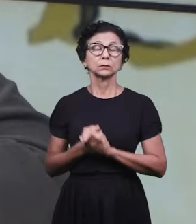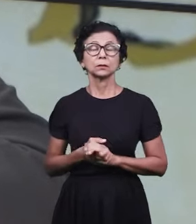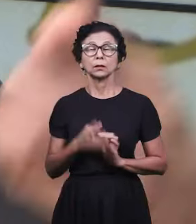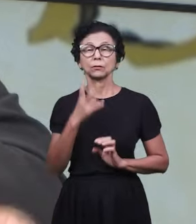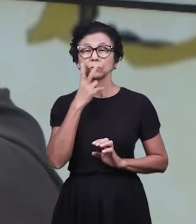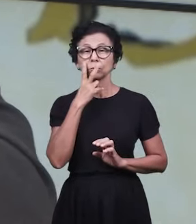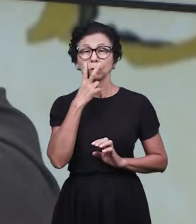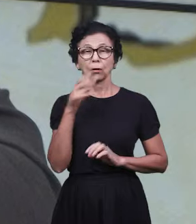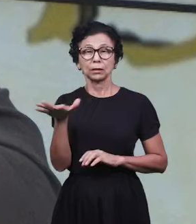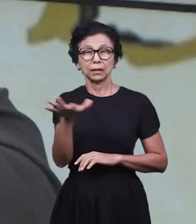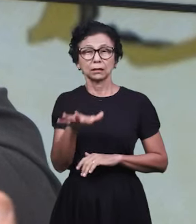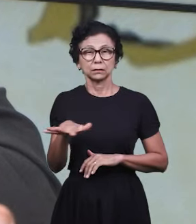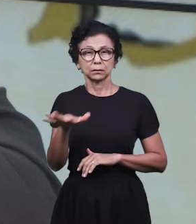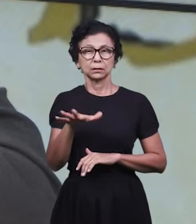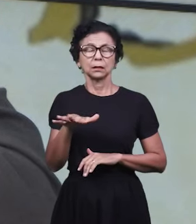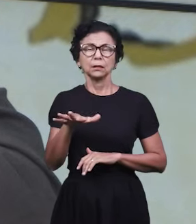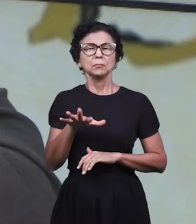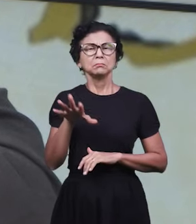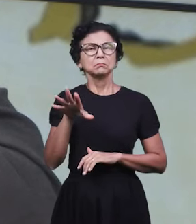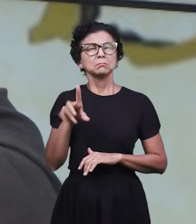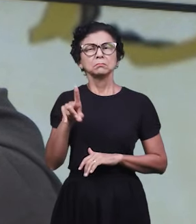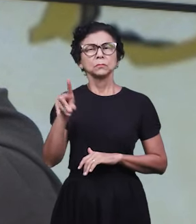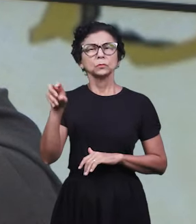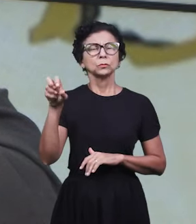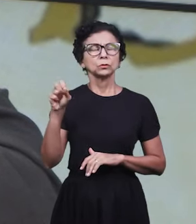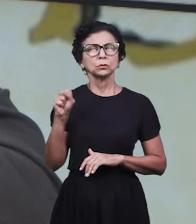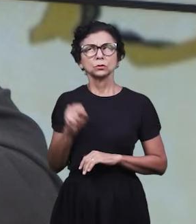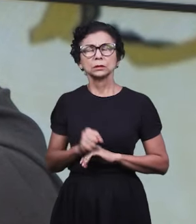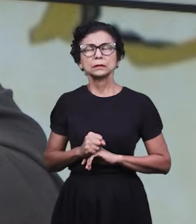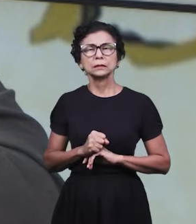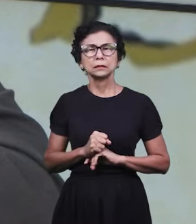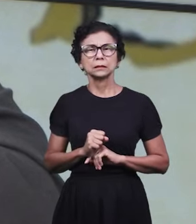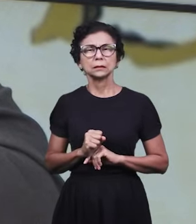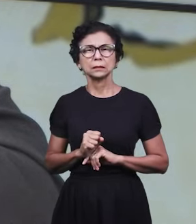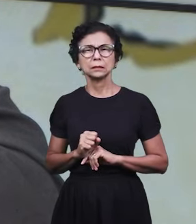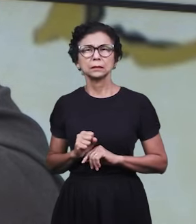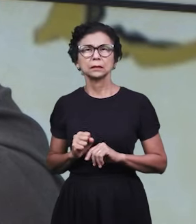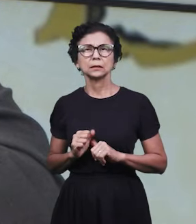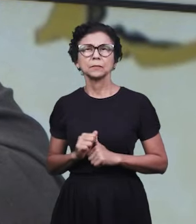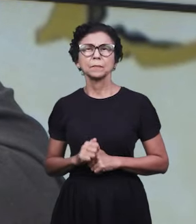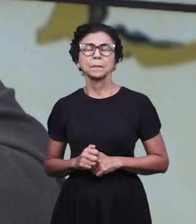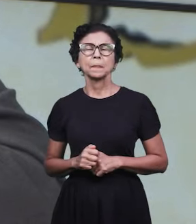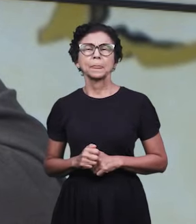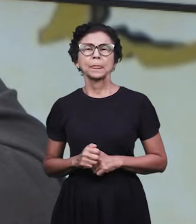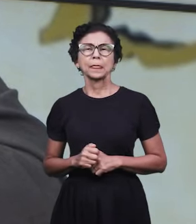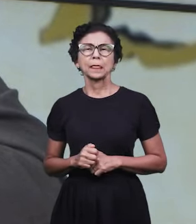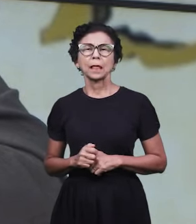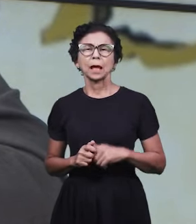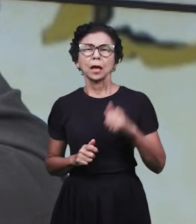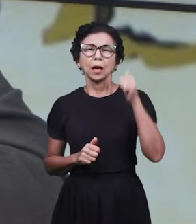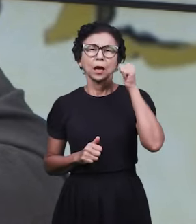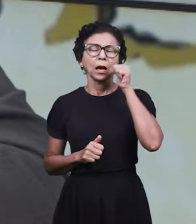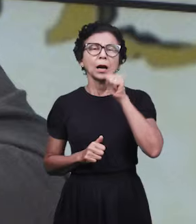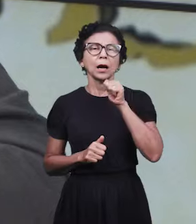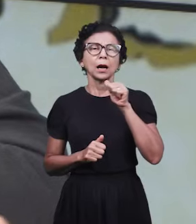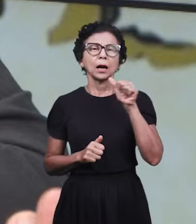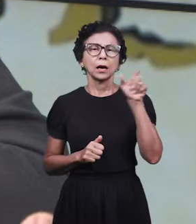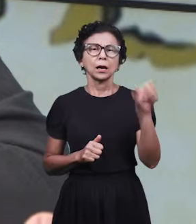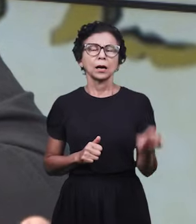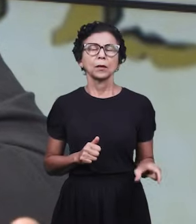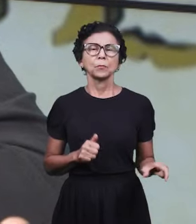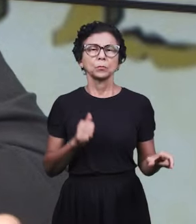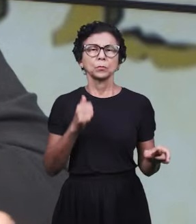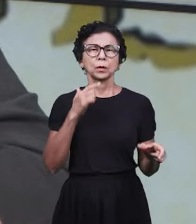Ferreira, e um belo dia o Senhor visitou a minha esposa em sonhos e mostrou que